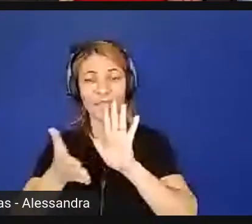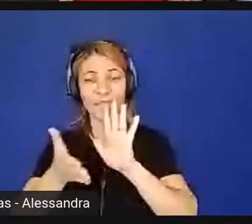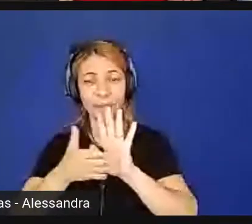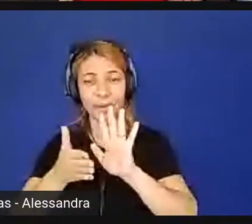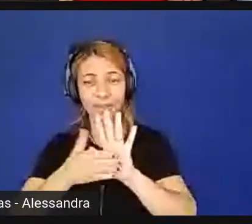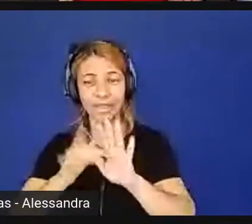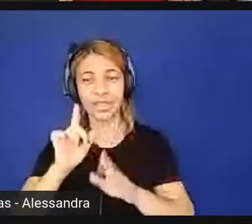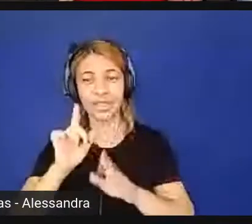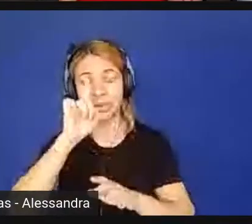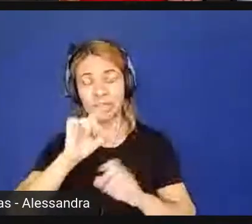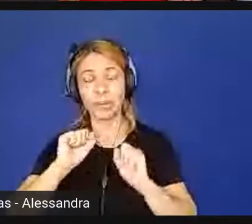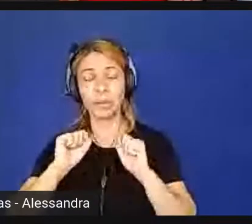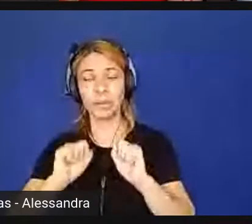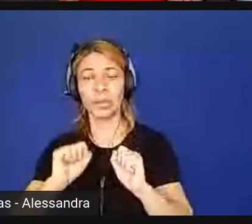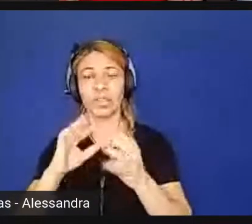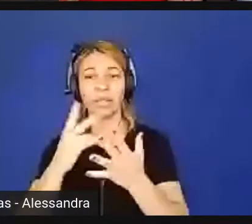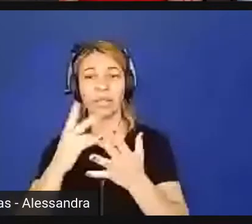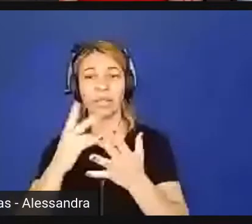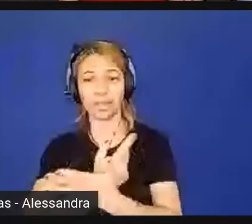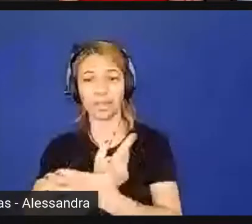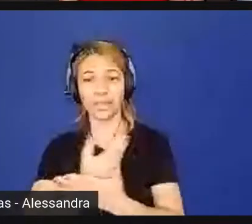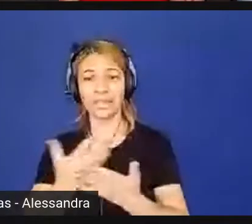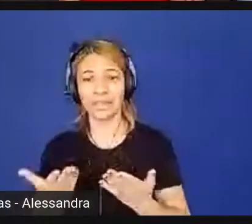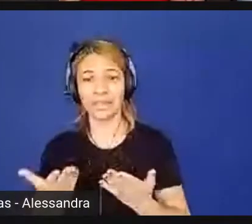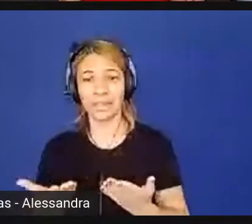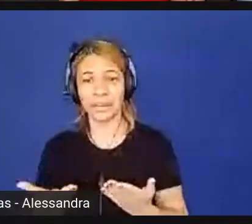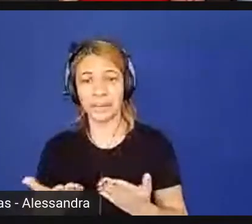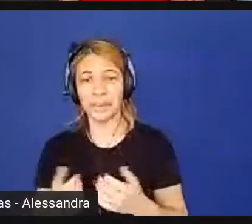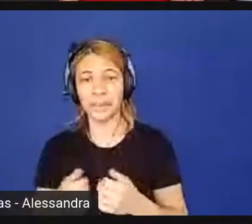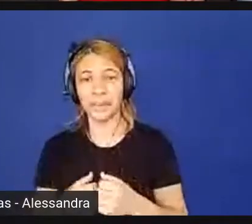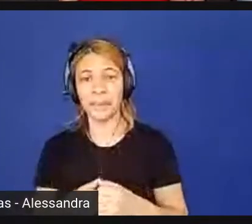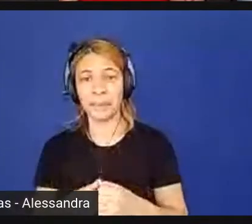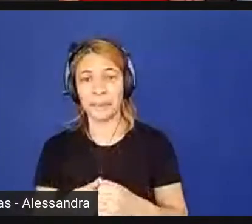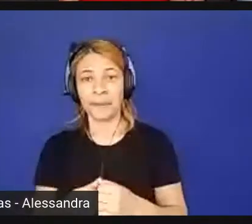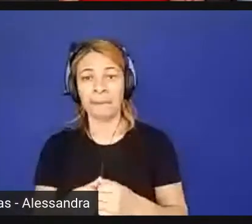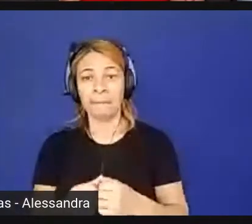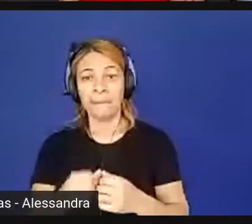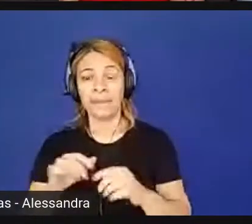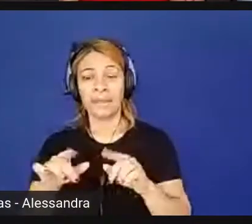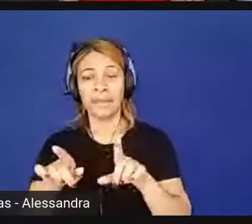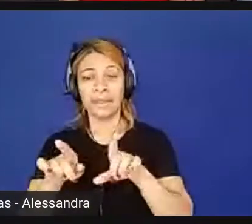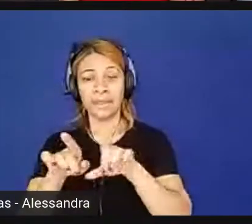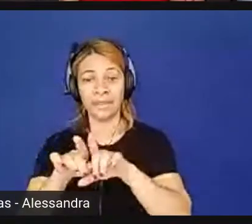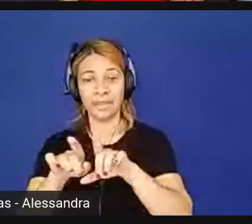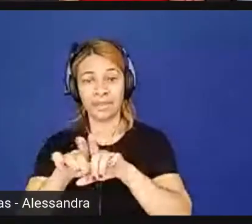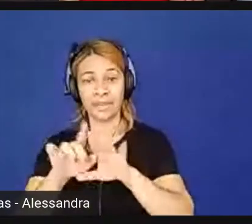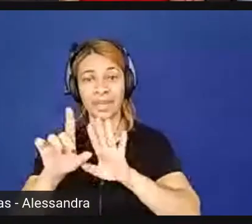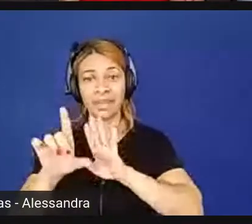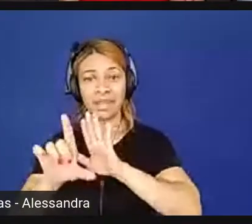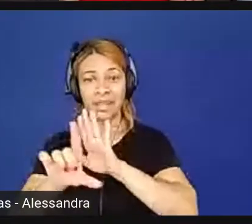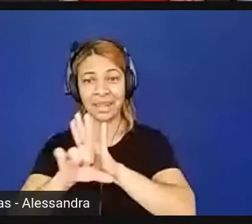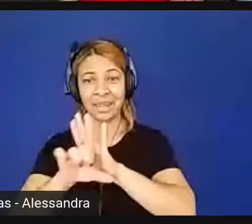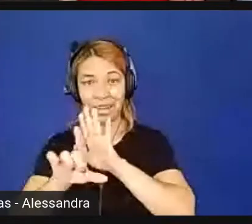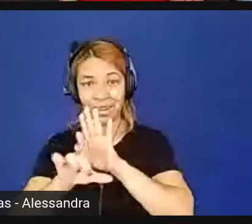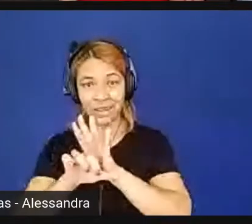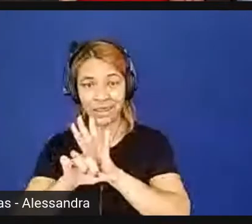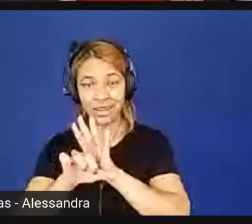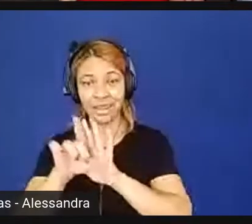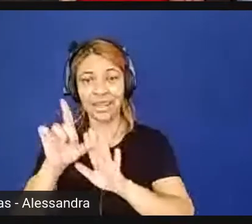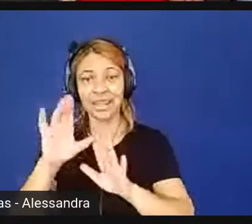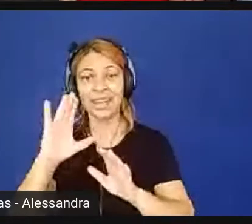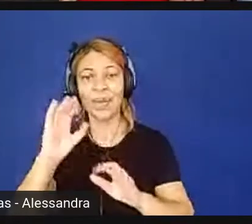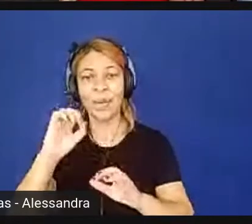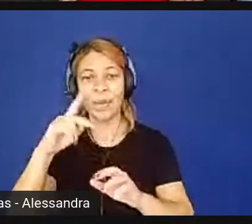podem acontecer, né? Até para isso que serve. Aliás, a lei é um instrumento de compliance